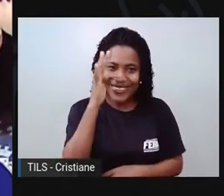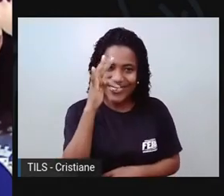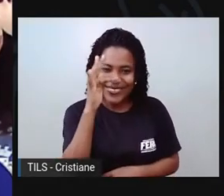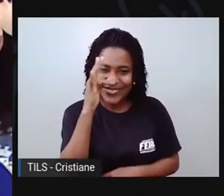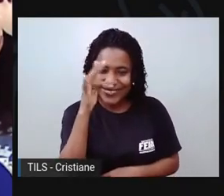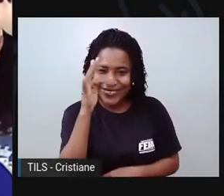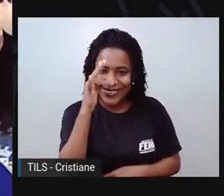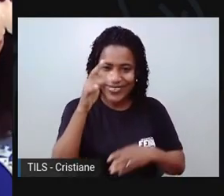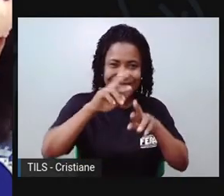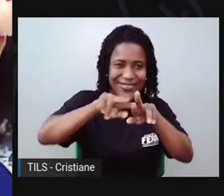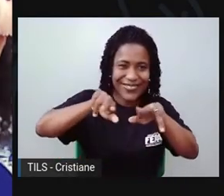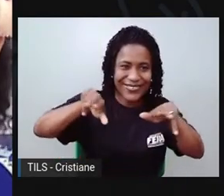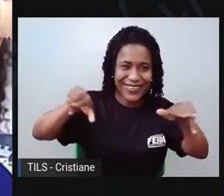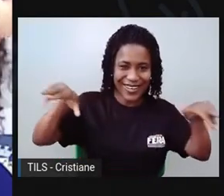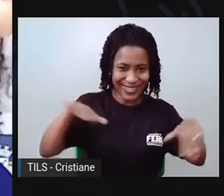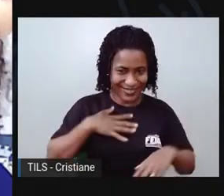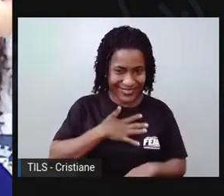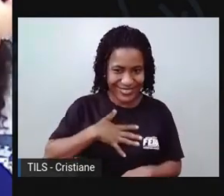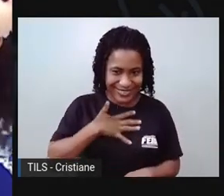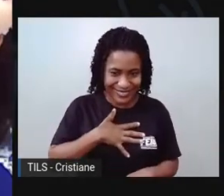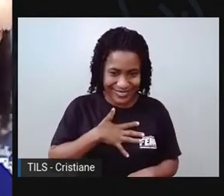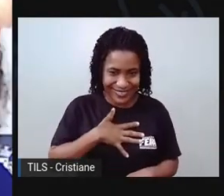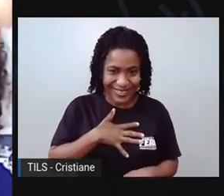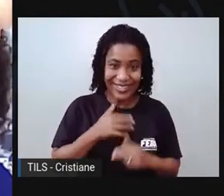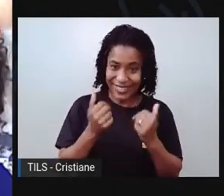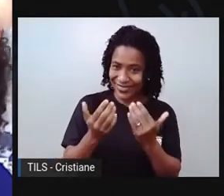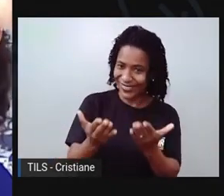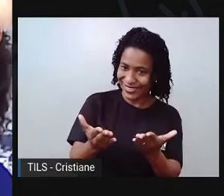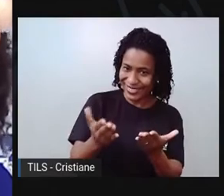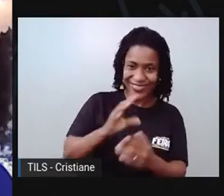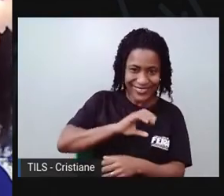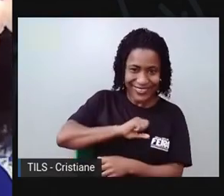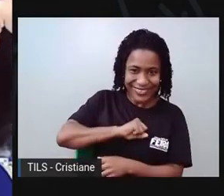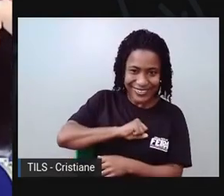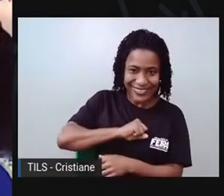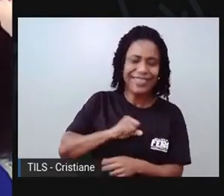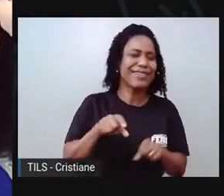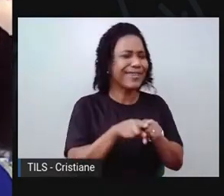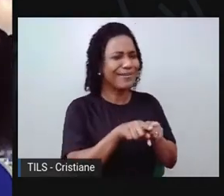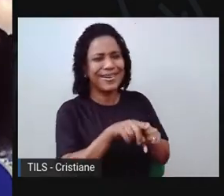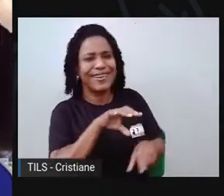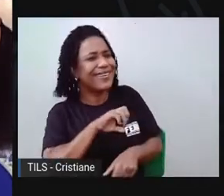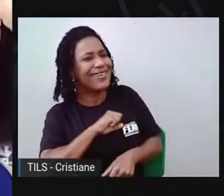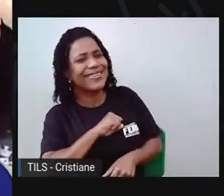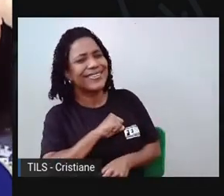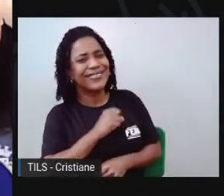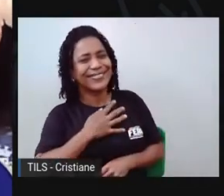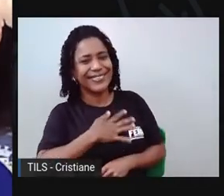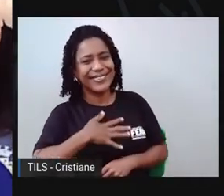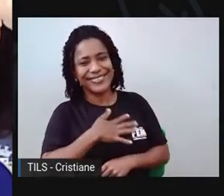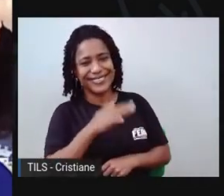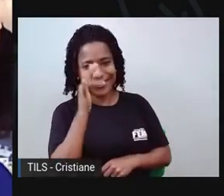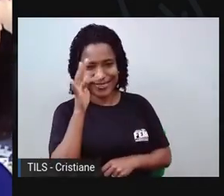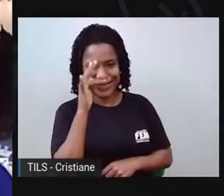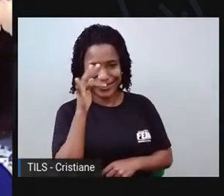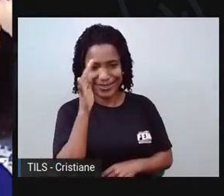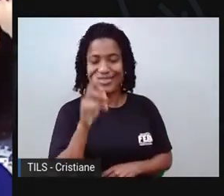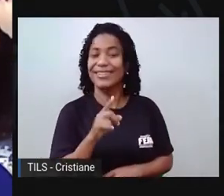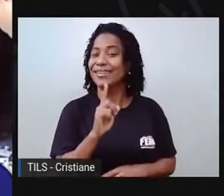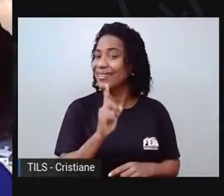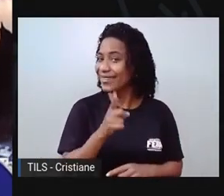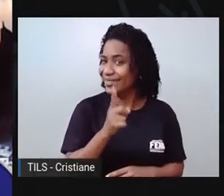descobrir isso junto com vocês. E você, Procy? Estou também amando. Mas tem uma florzinha que é amiga dessa na